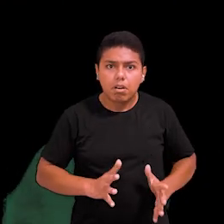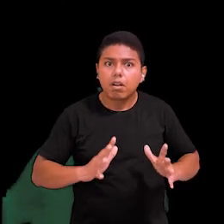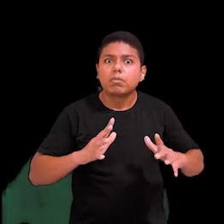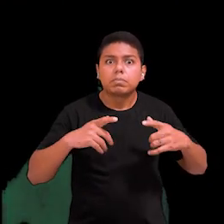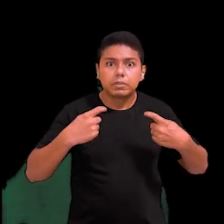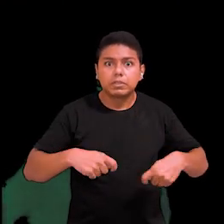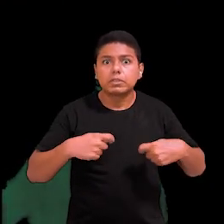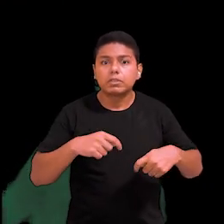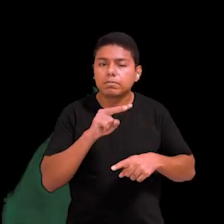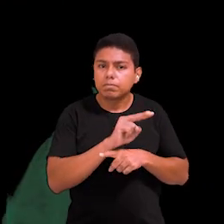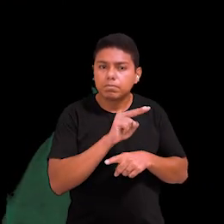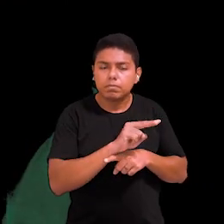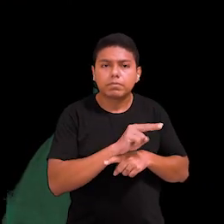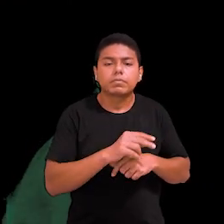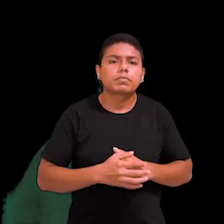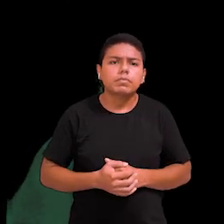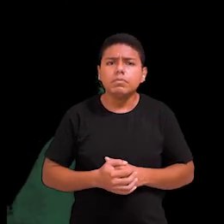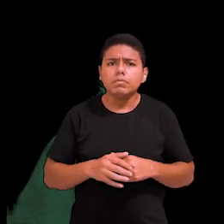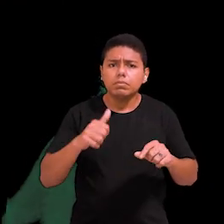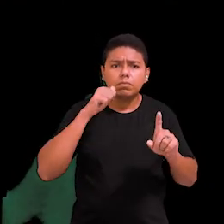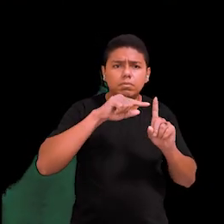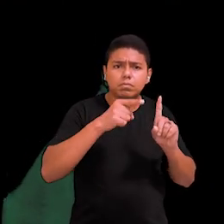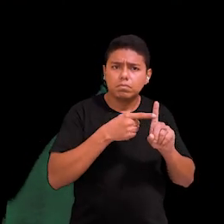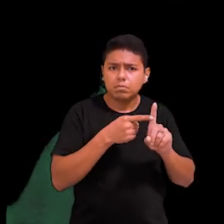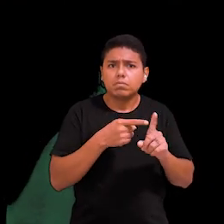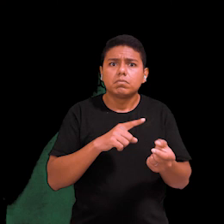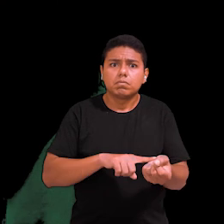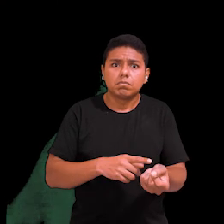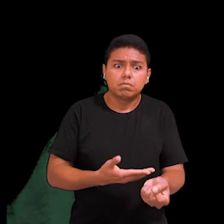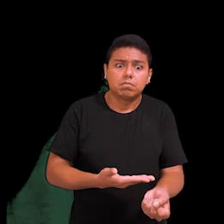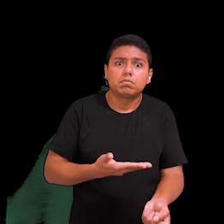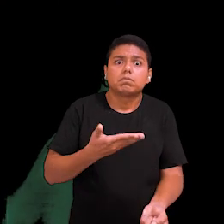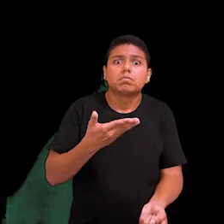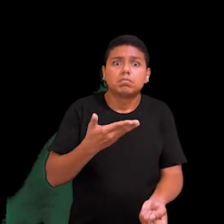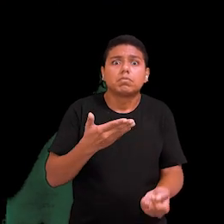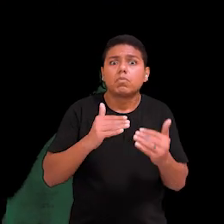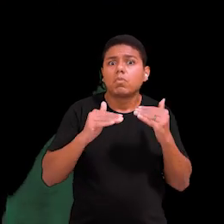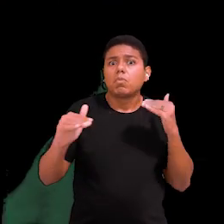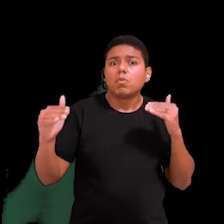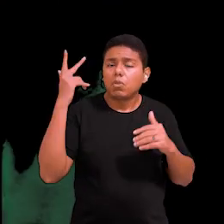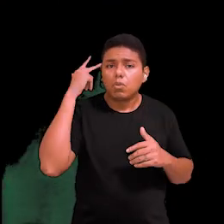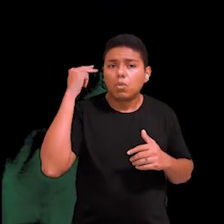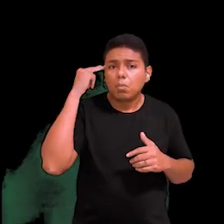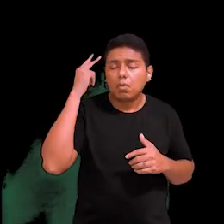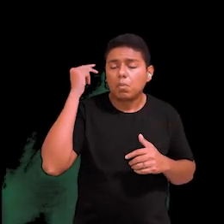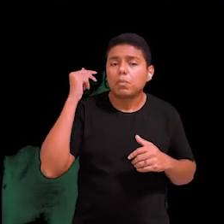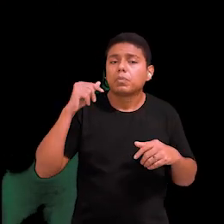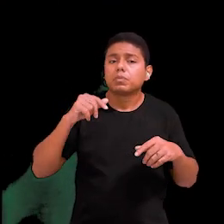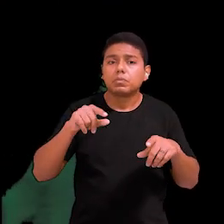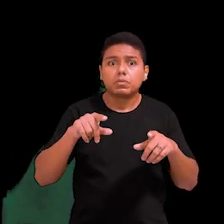o parto. Então, uma gestante pode ter cursado a gestação toda com os níveis